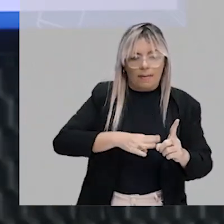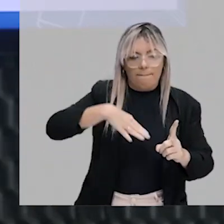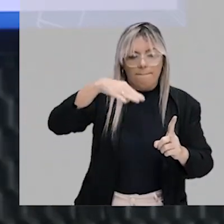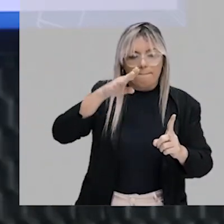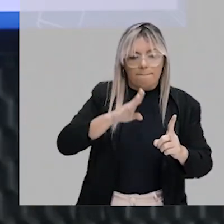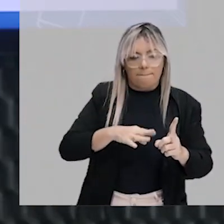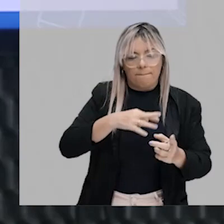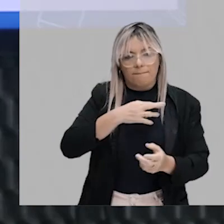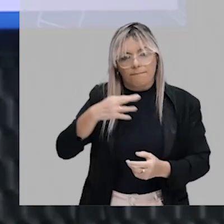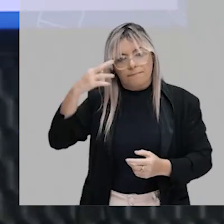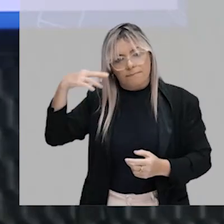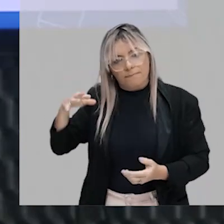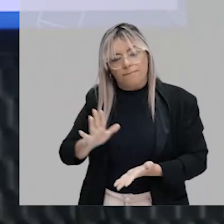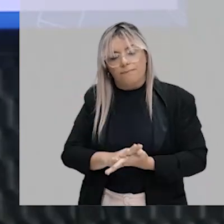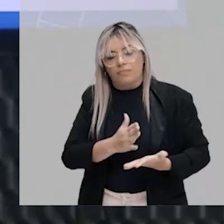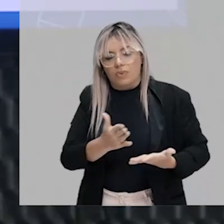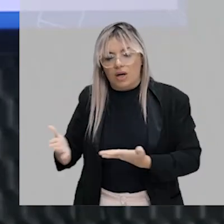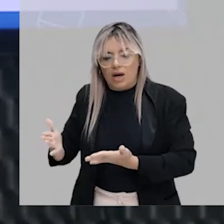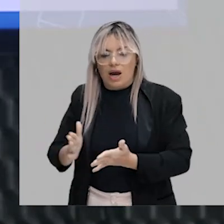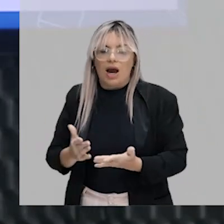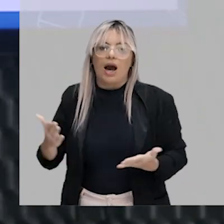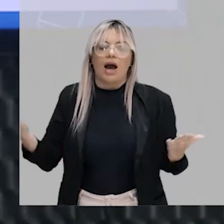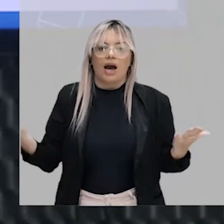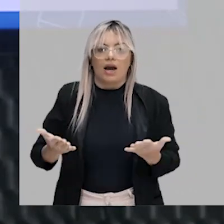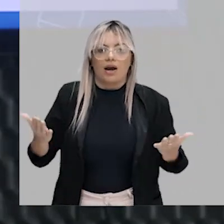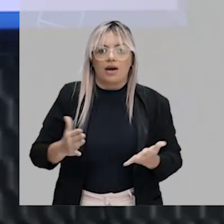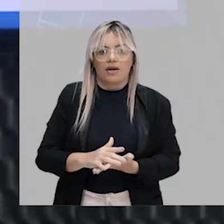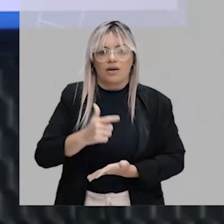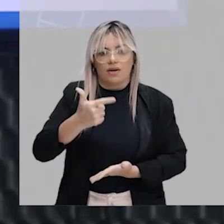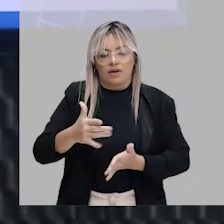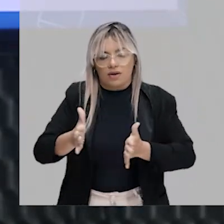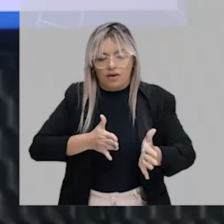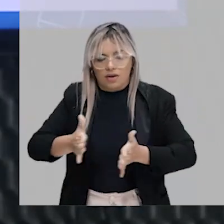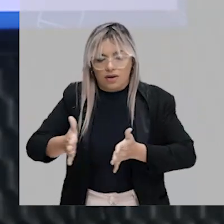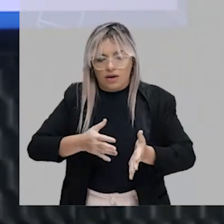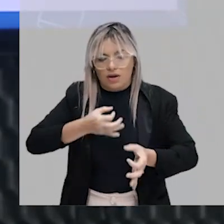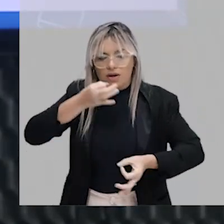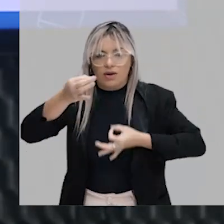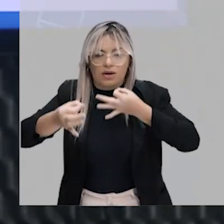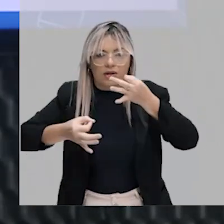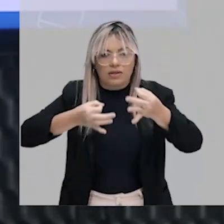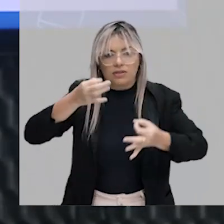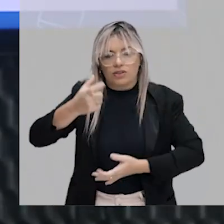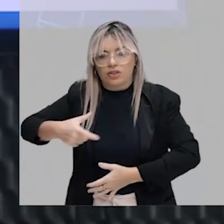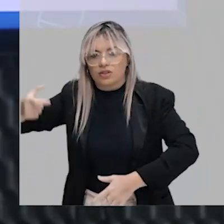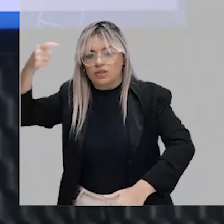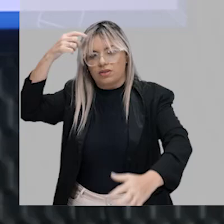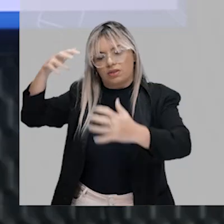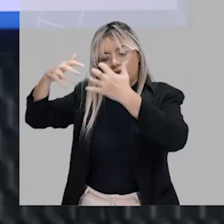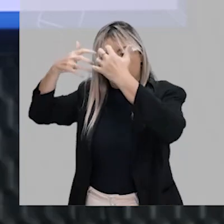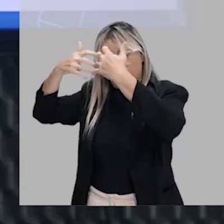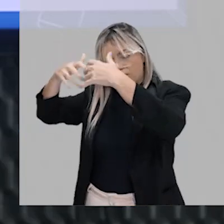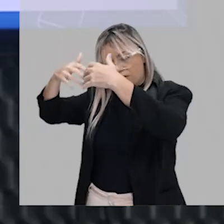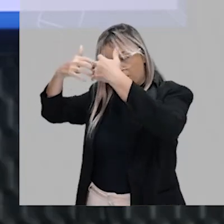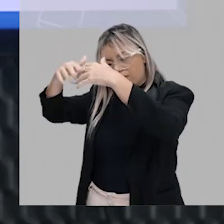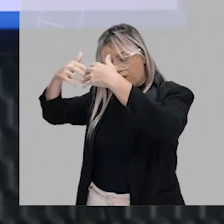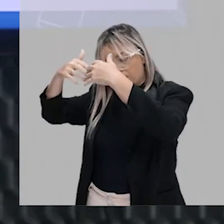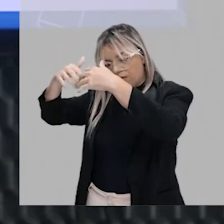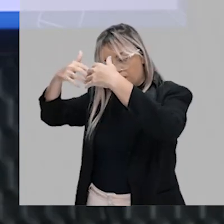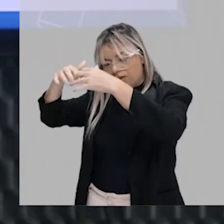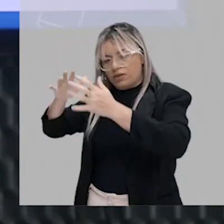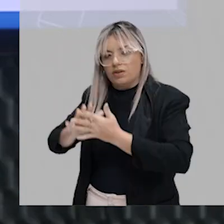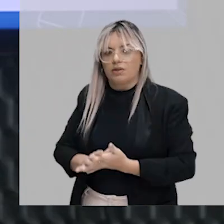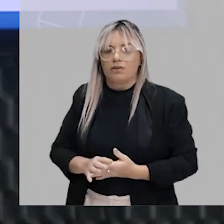mitologia. Fase metafísica tem a ver com a argumentação, com a racionalidade, com a tentativa de